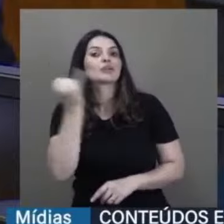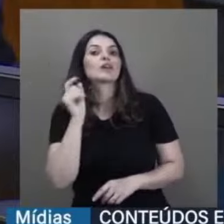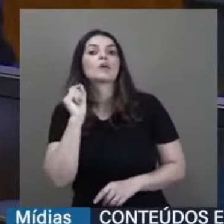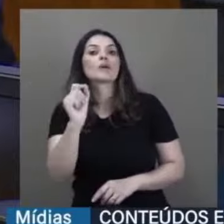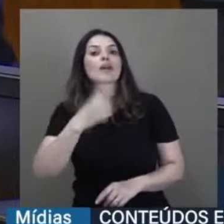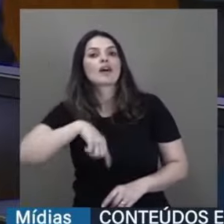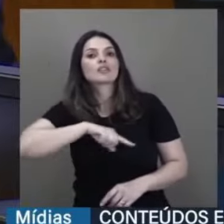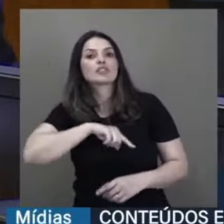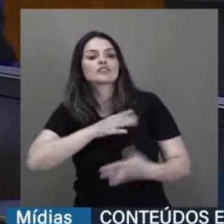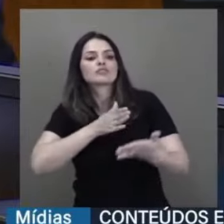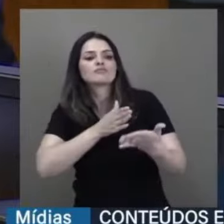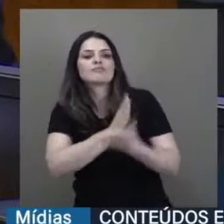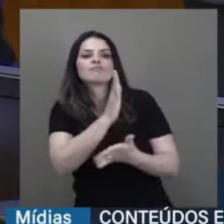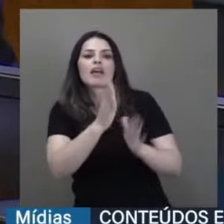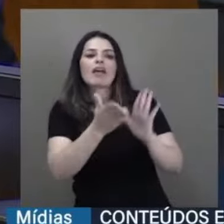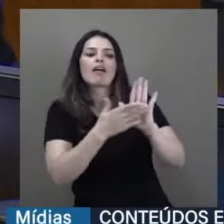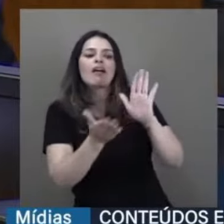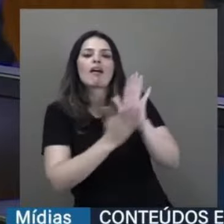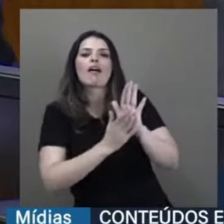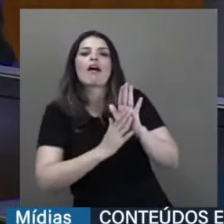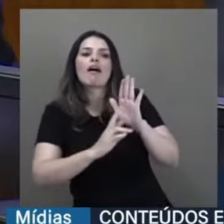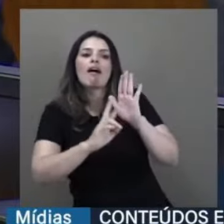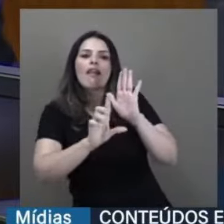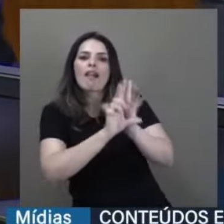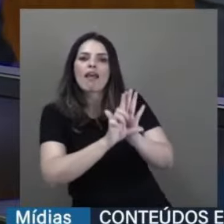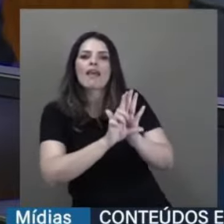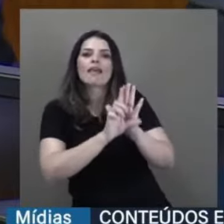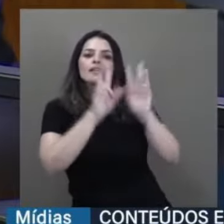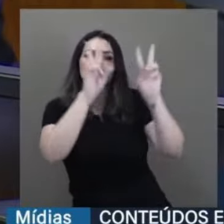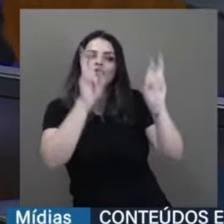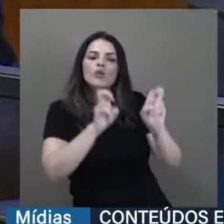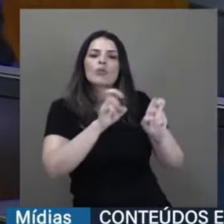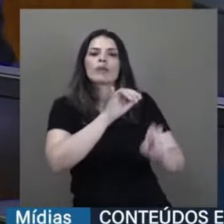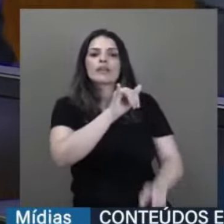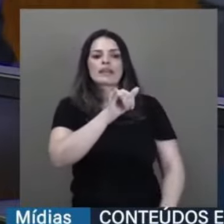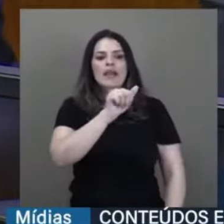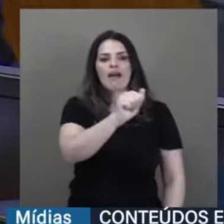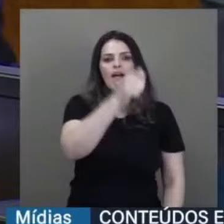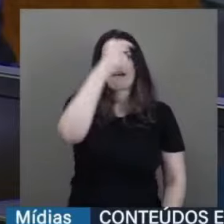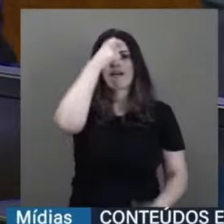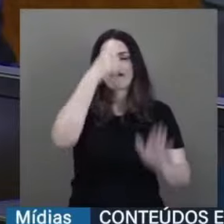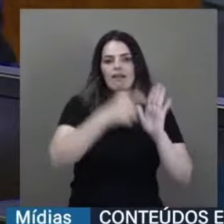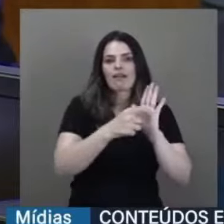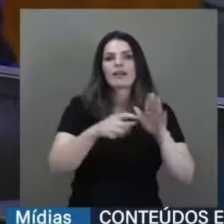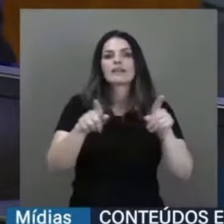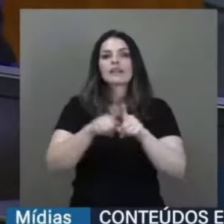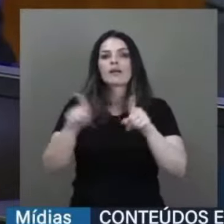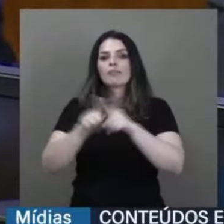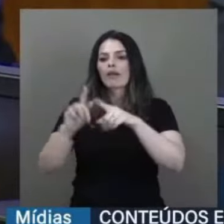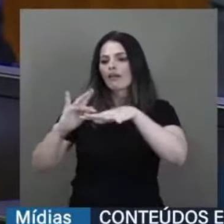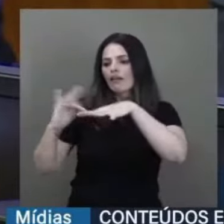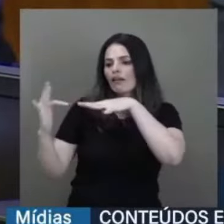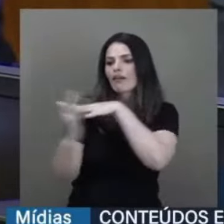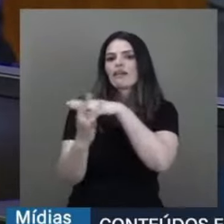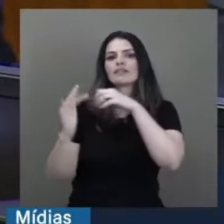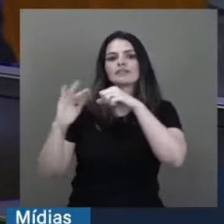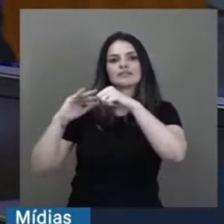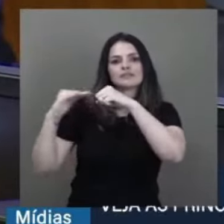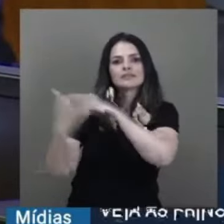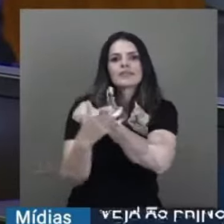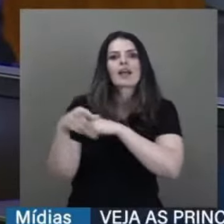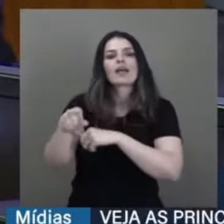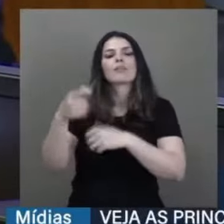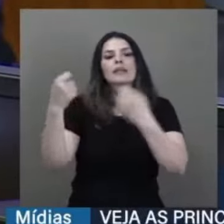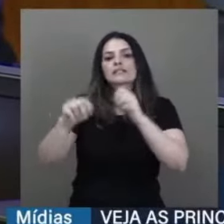na regulação da Inteligência Artificial e das plataformas de redes sociais principalmente quanto